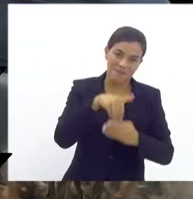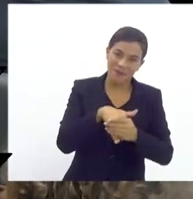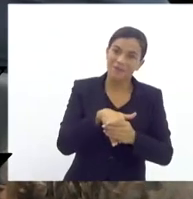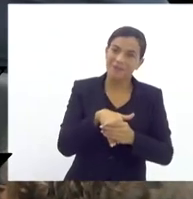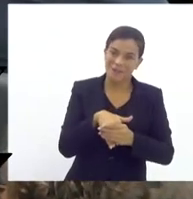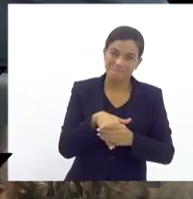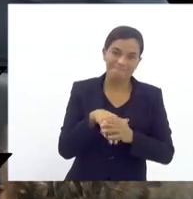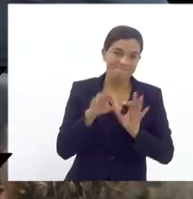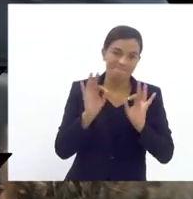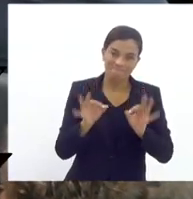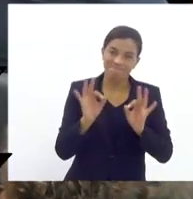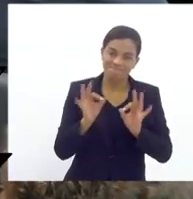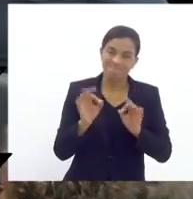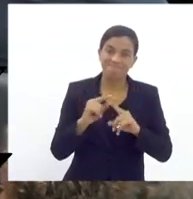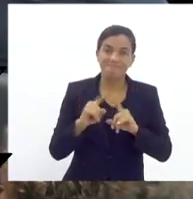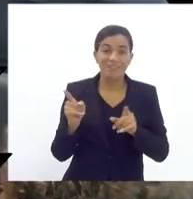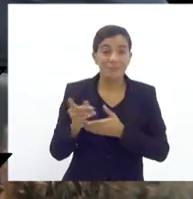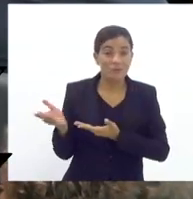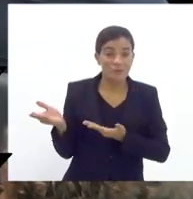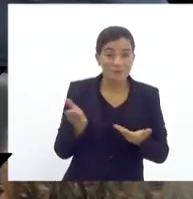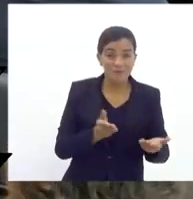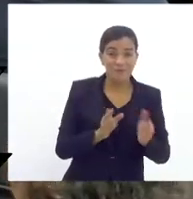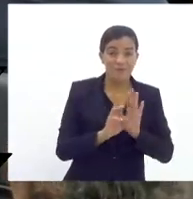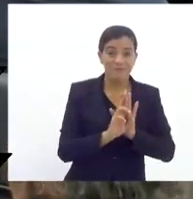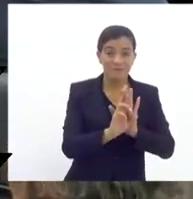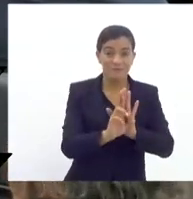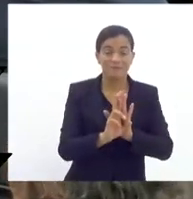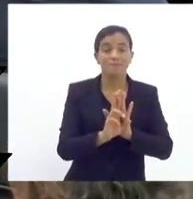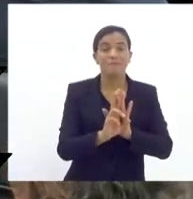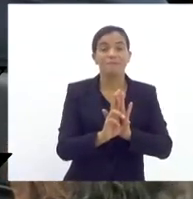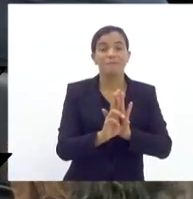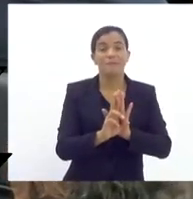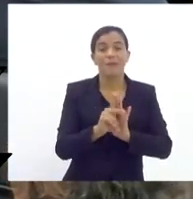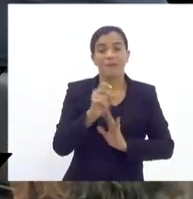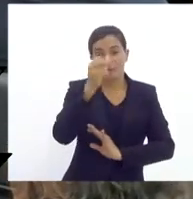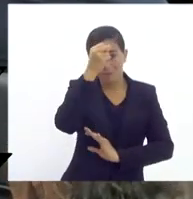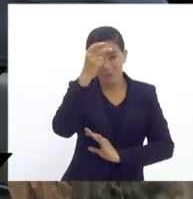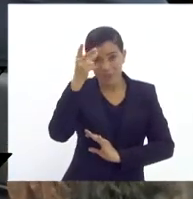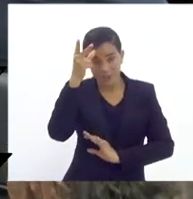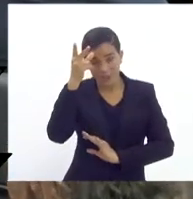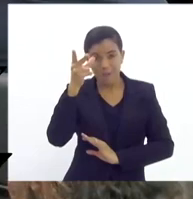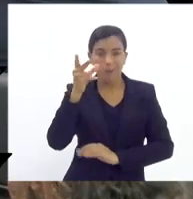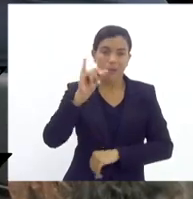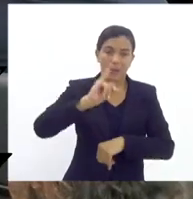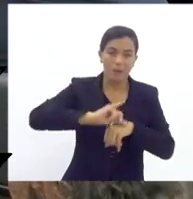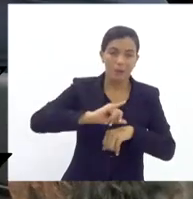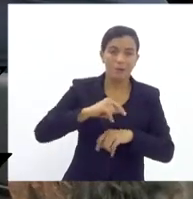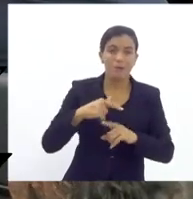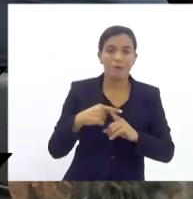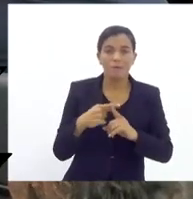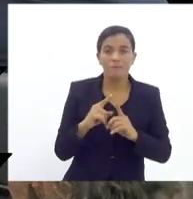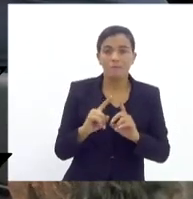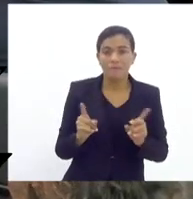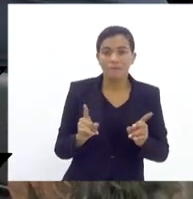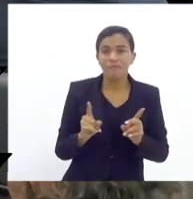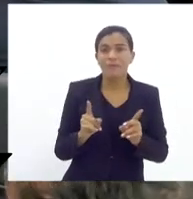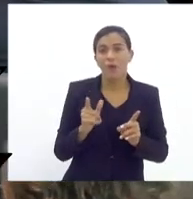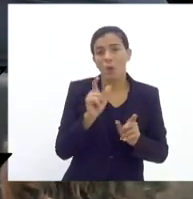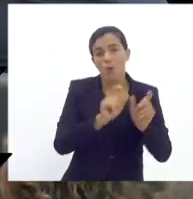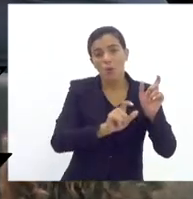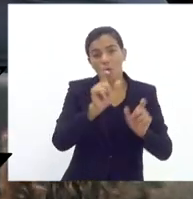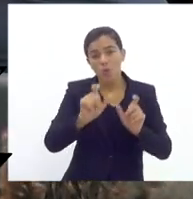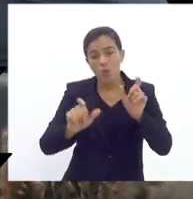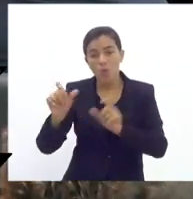né mas a gente chamou representações do poder público municipal da capital que não é nenhum demérito aos outros